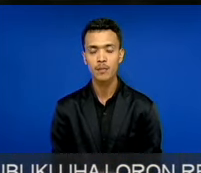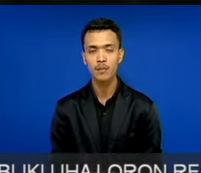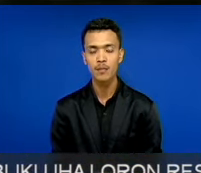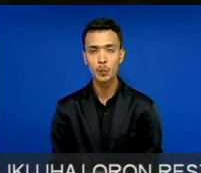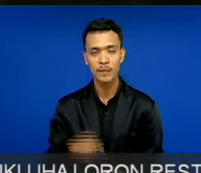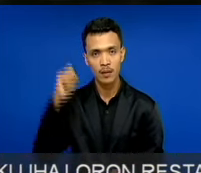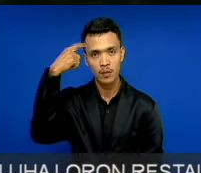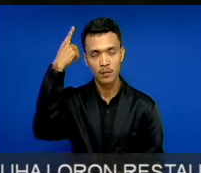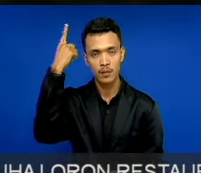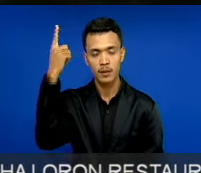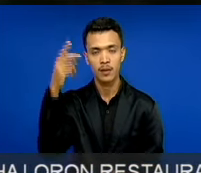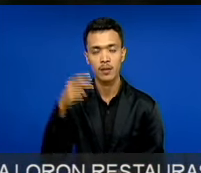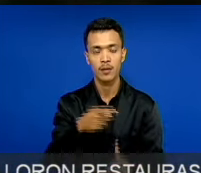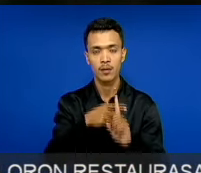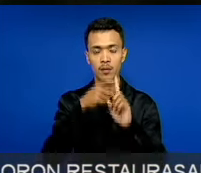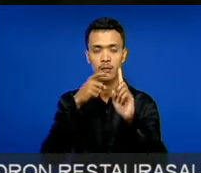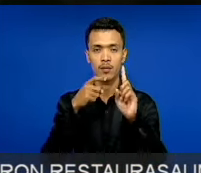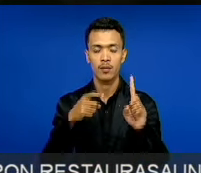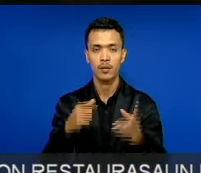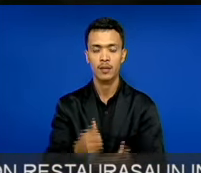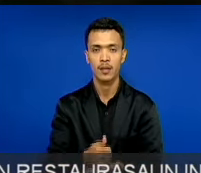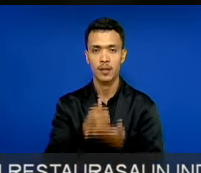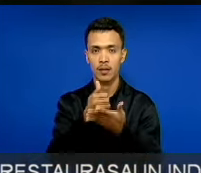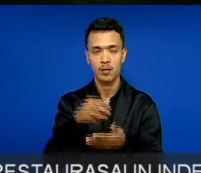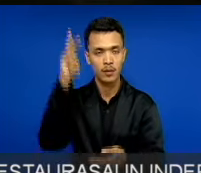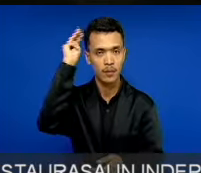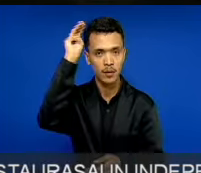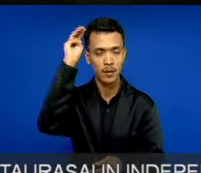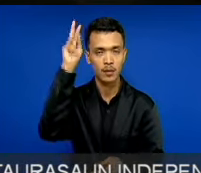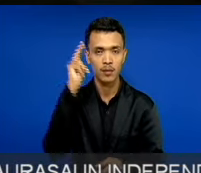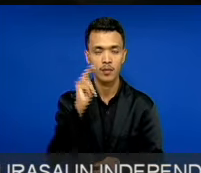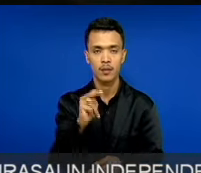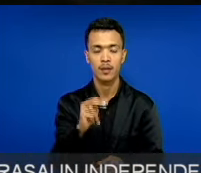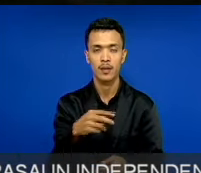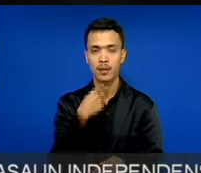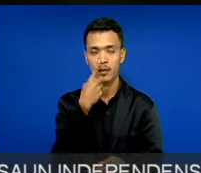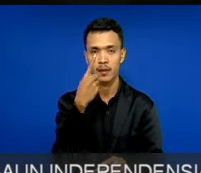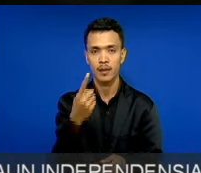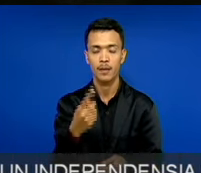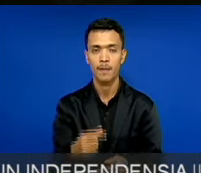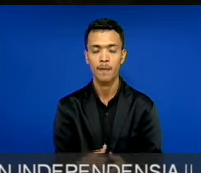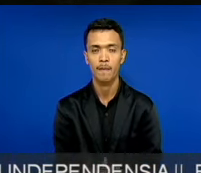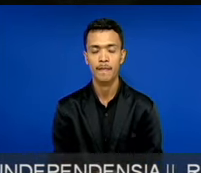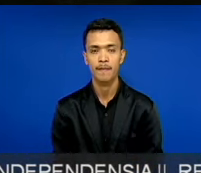cumprir e toda a Diona, Rússia, intervenção, ministro do Dinheiro, que é bem. E de né,